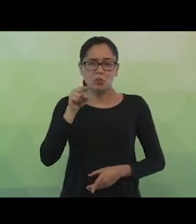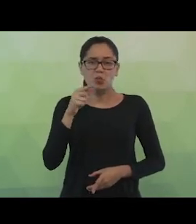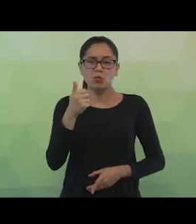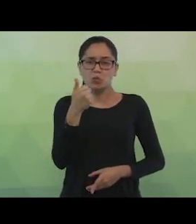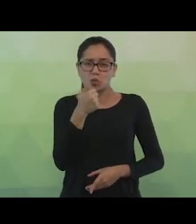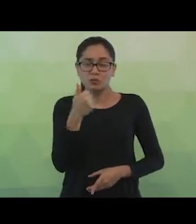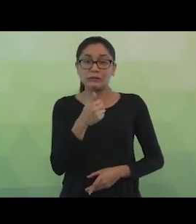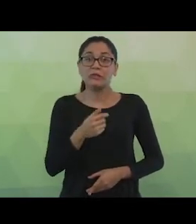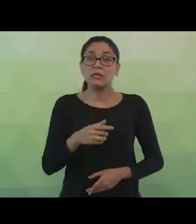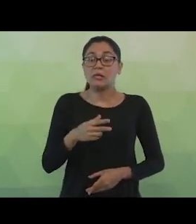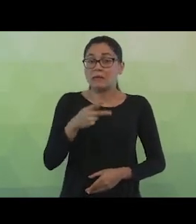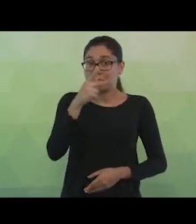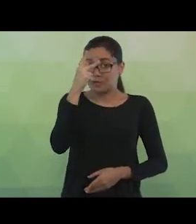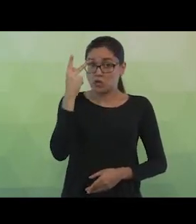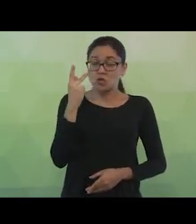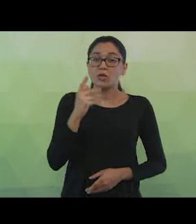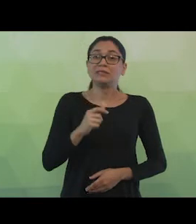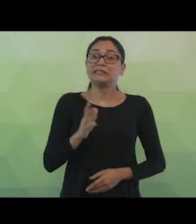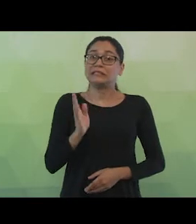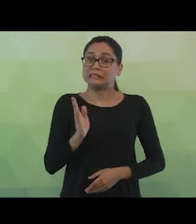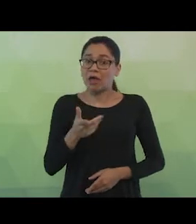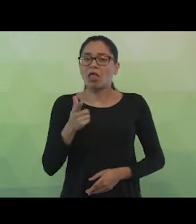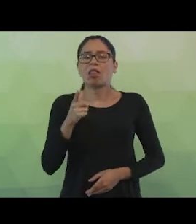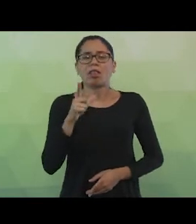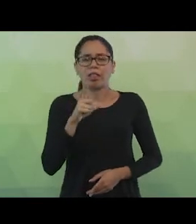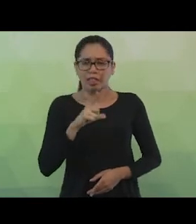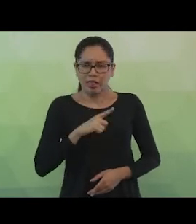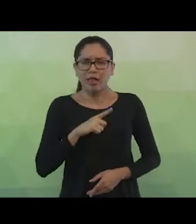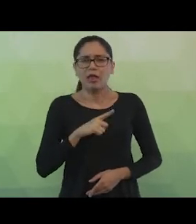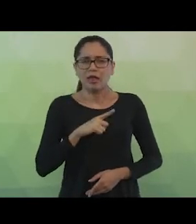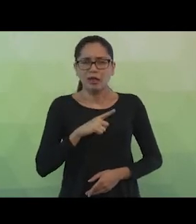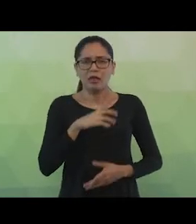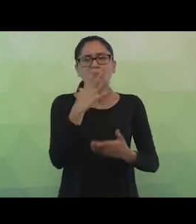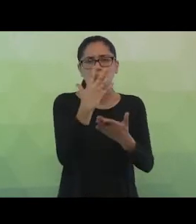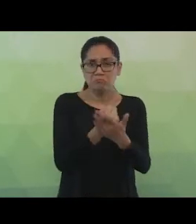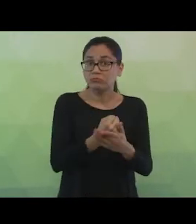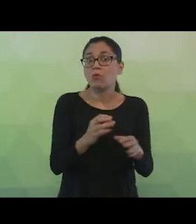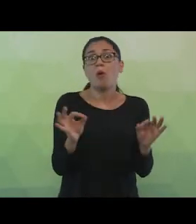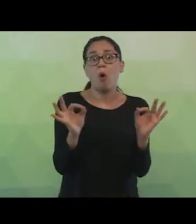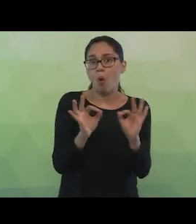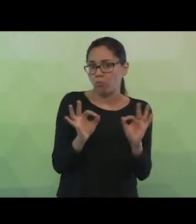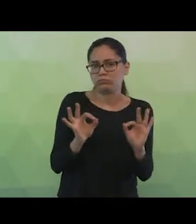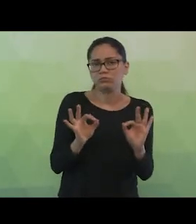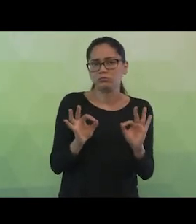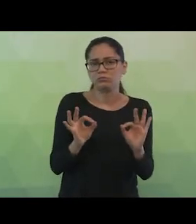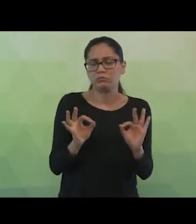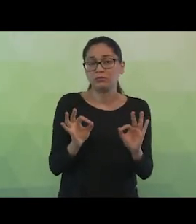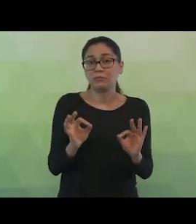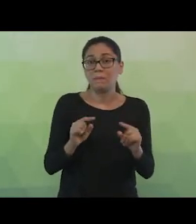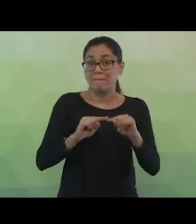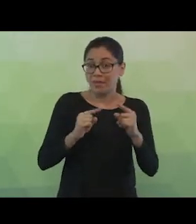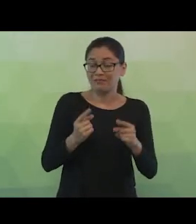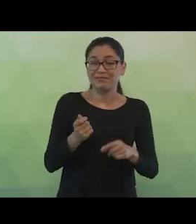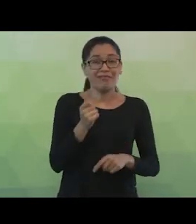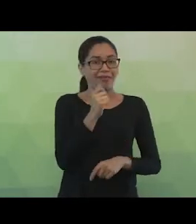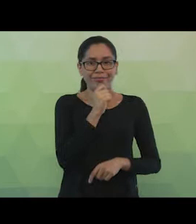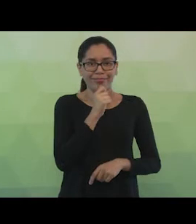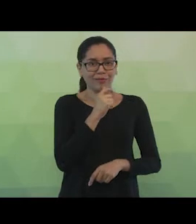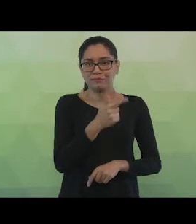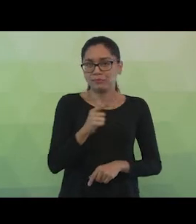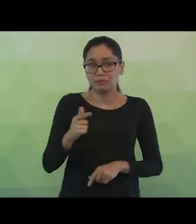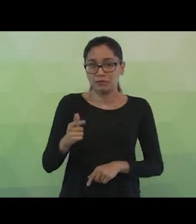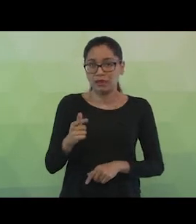Quem já possui o DevC++ instalado, ótimo. Quem ainda não possui, baixe